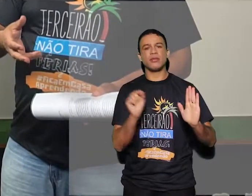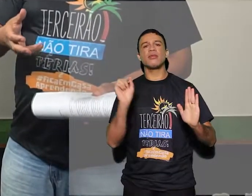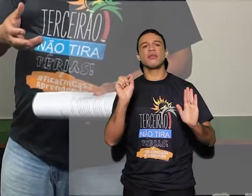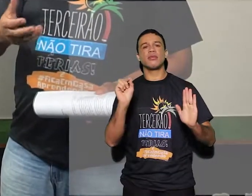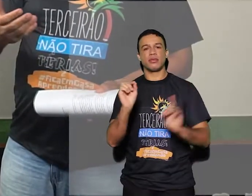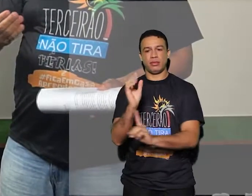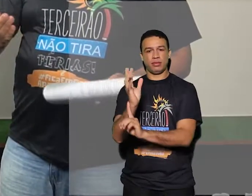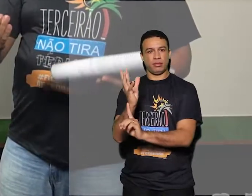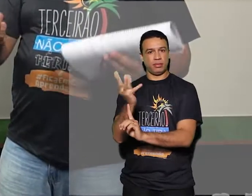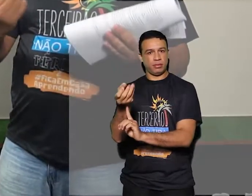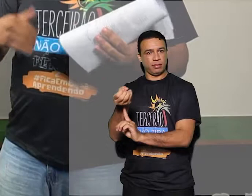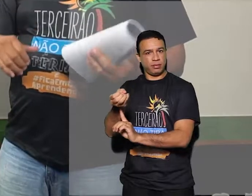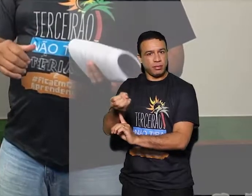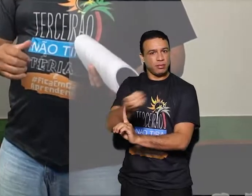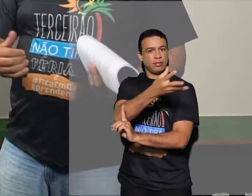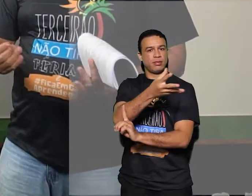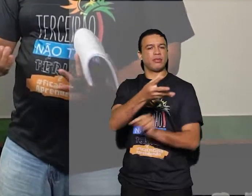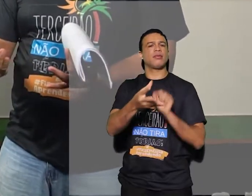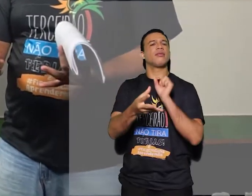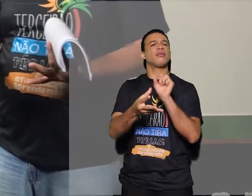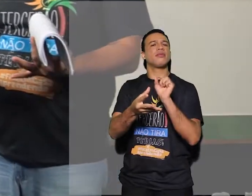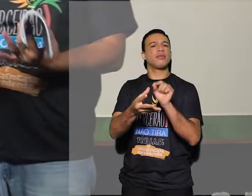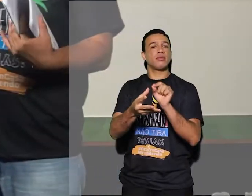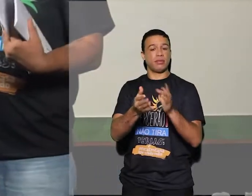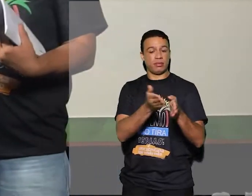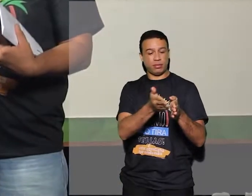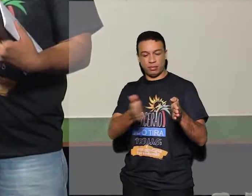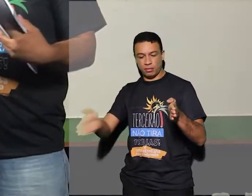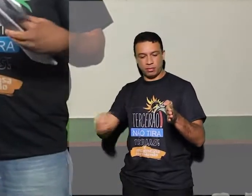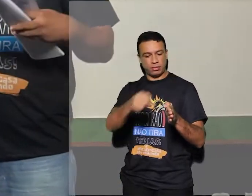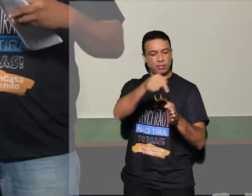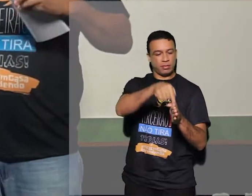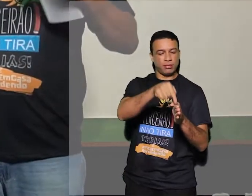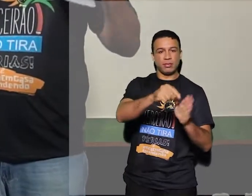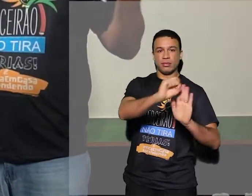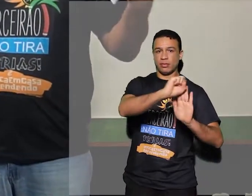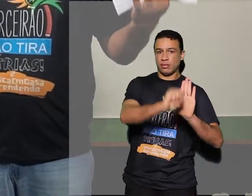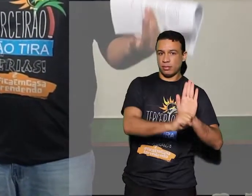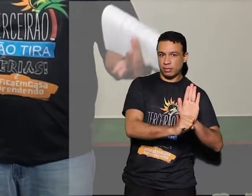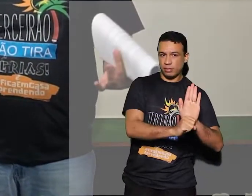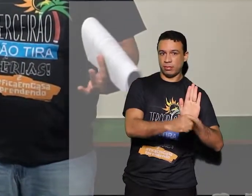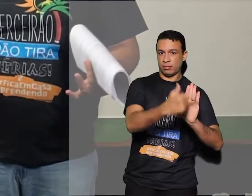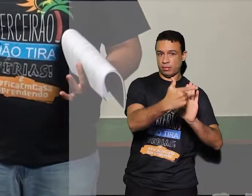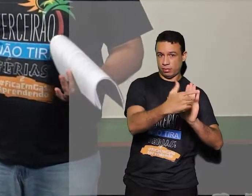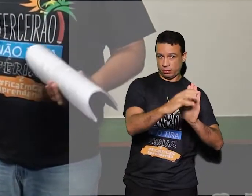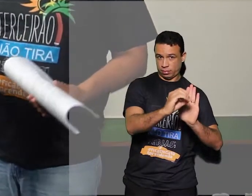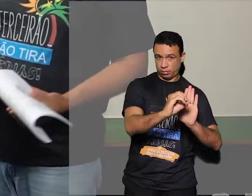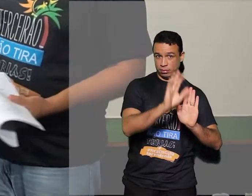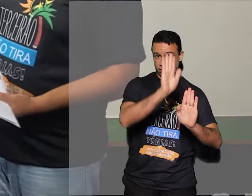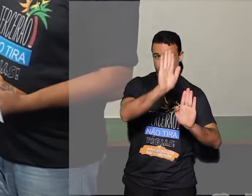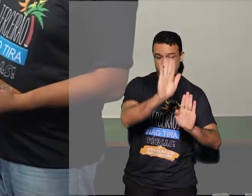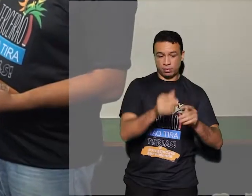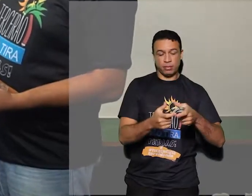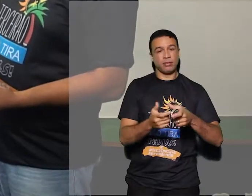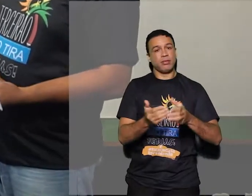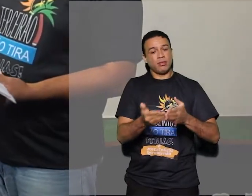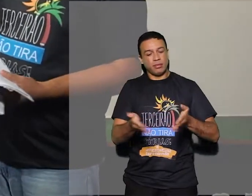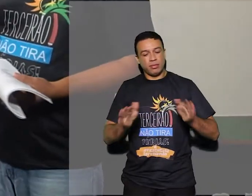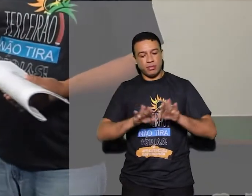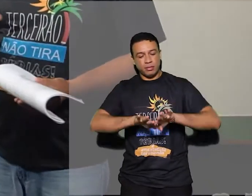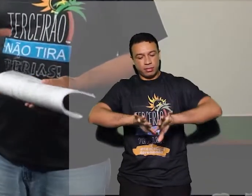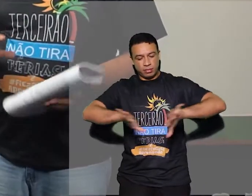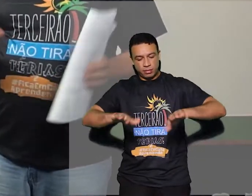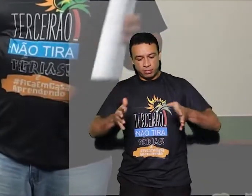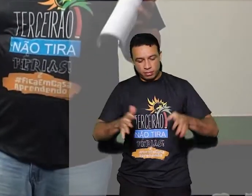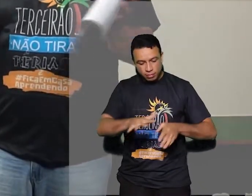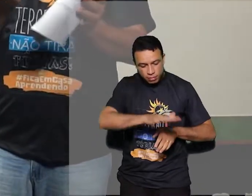moderna, né? A arte moderna, teoricamente falando, ela começa a partir do século XX. Mas a gente vai dar um leque mais amplo e colocar sobre essa questão do